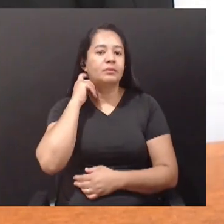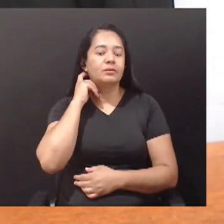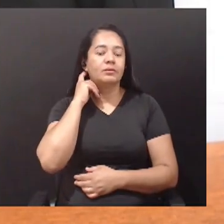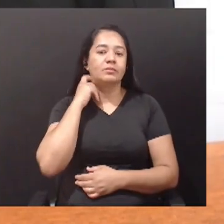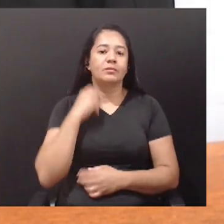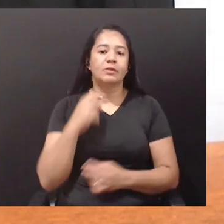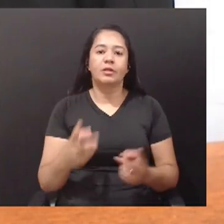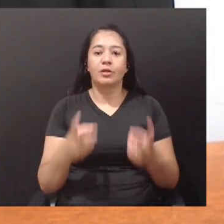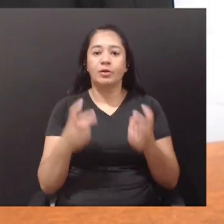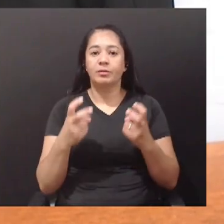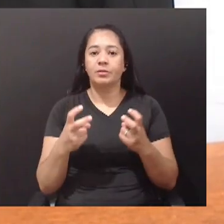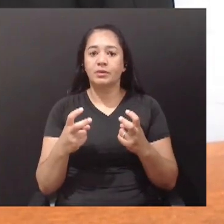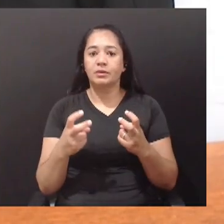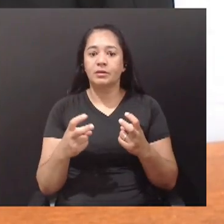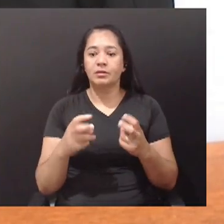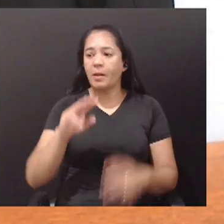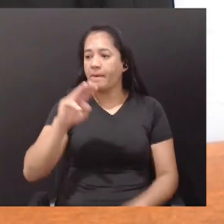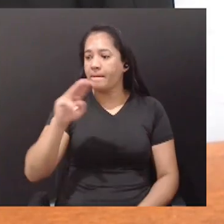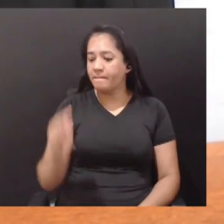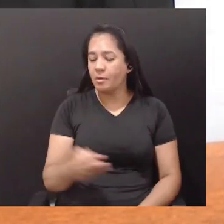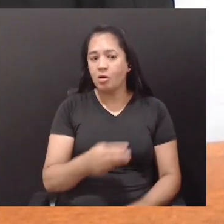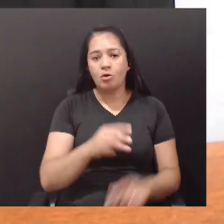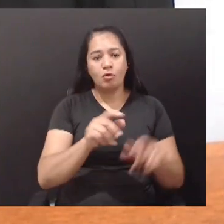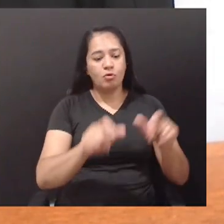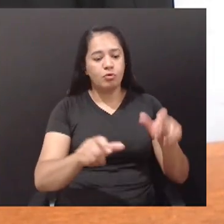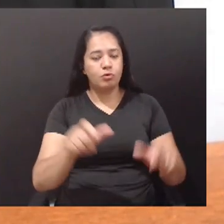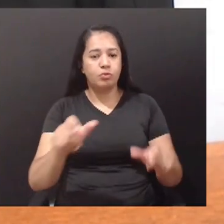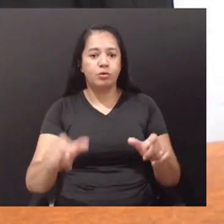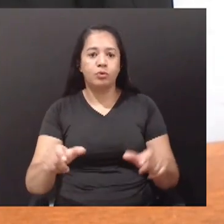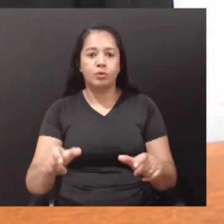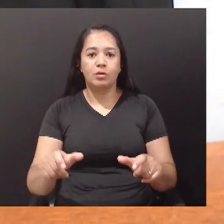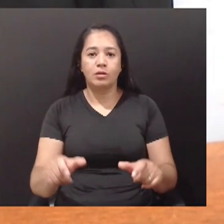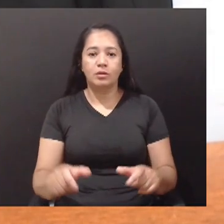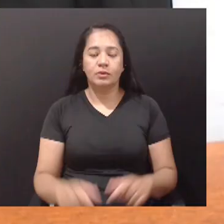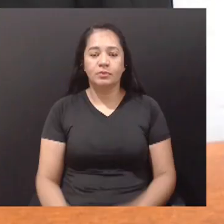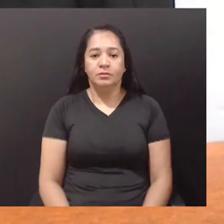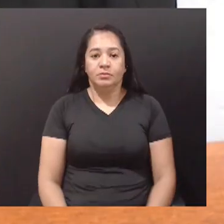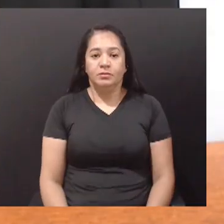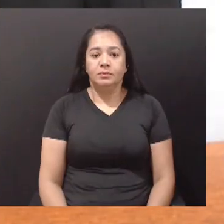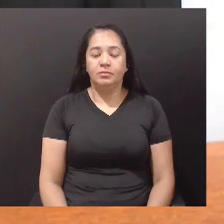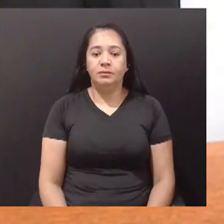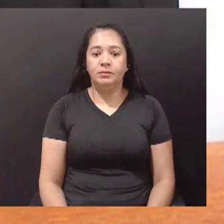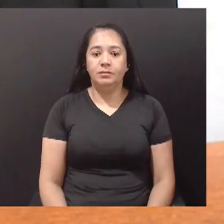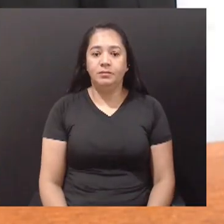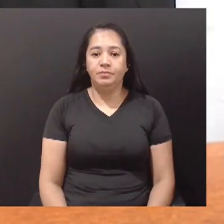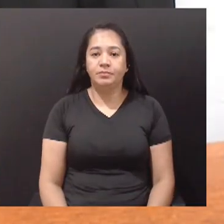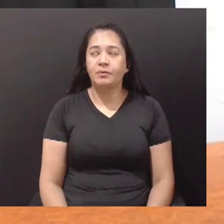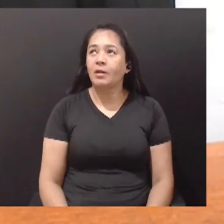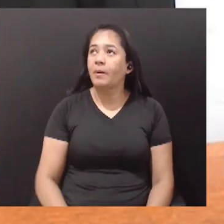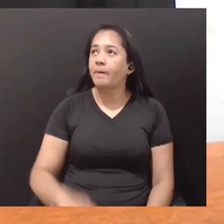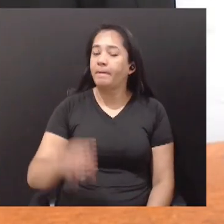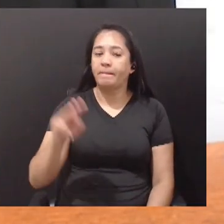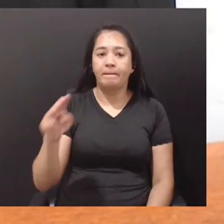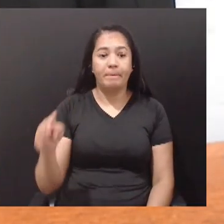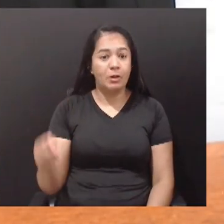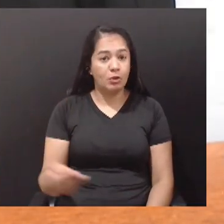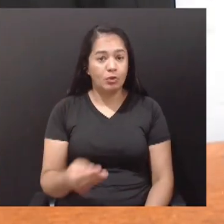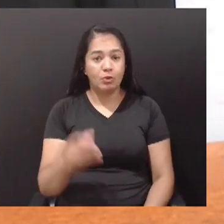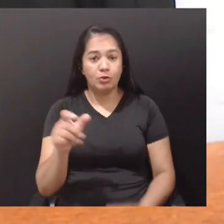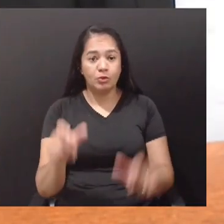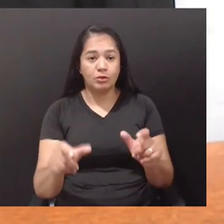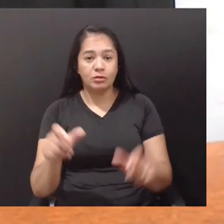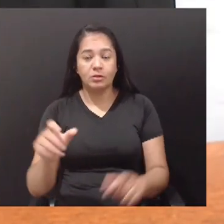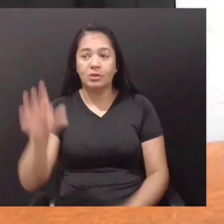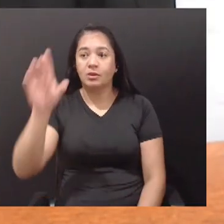que entre milhares de pessoas, por que não dizer entre milhões de pessoas,